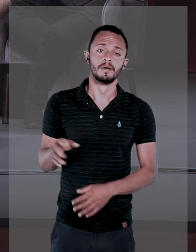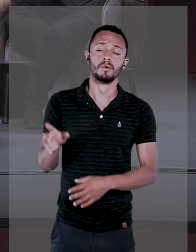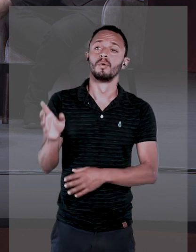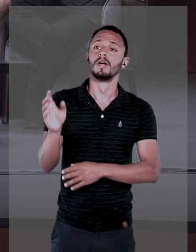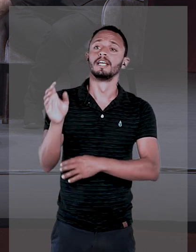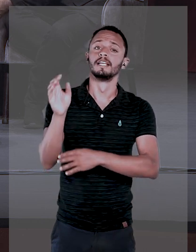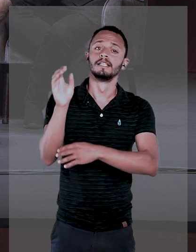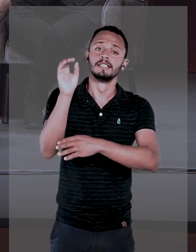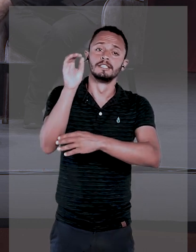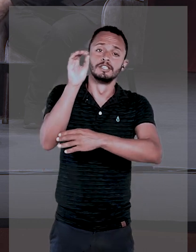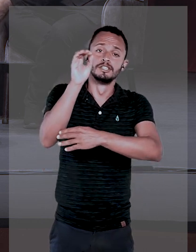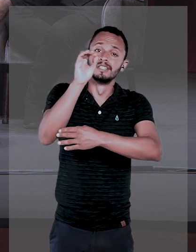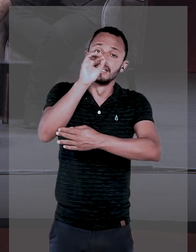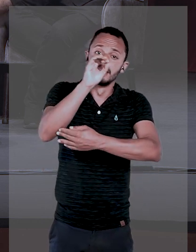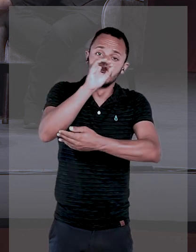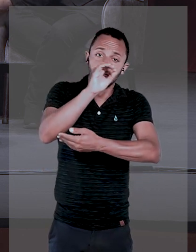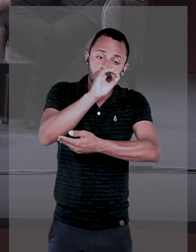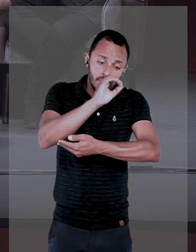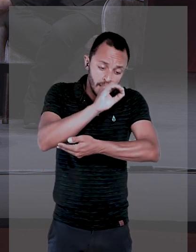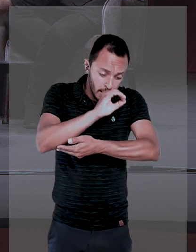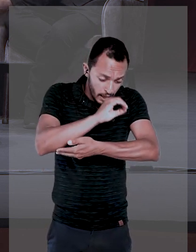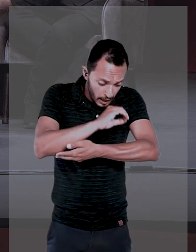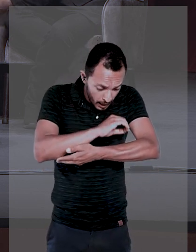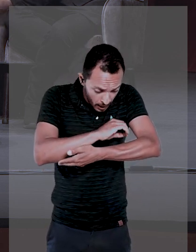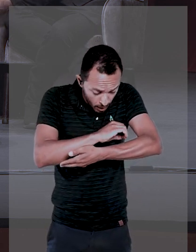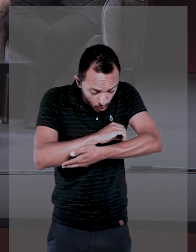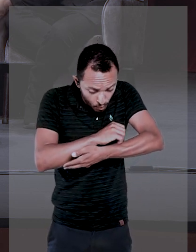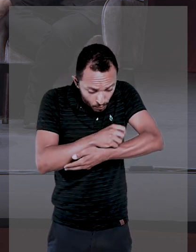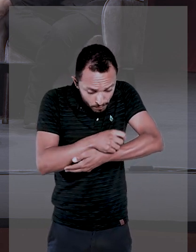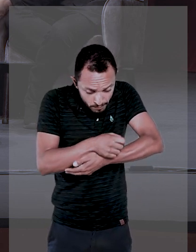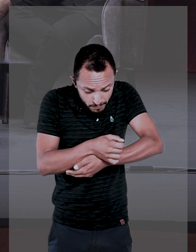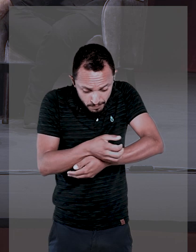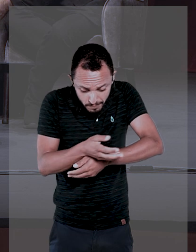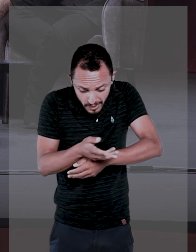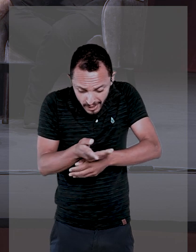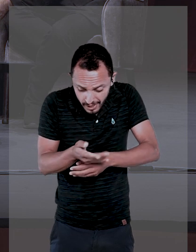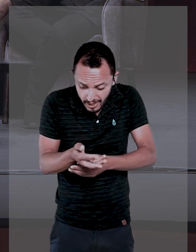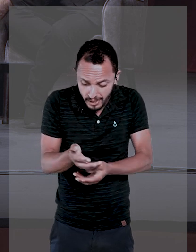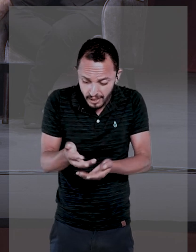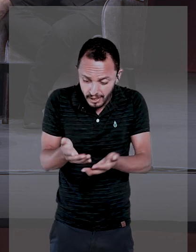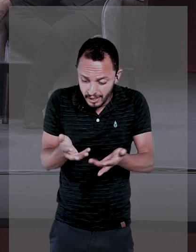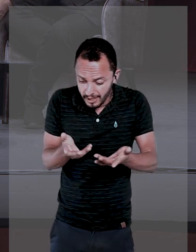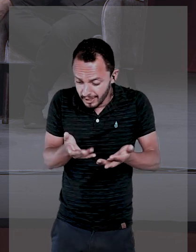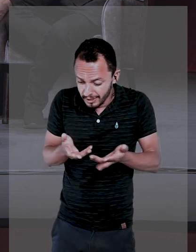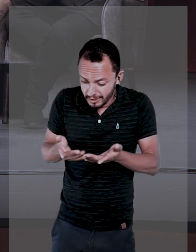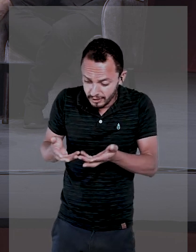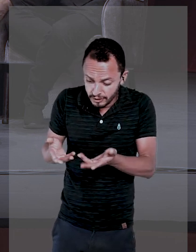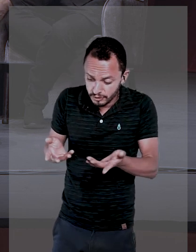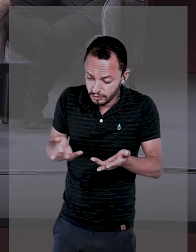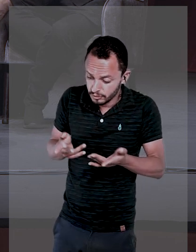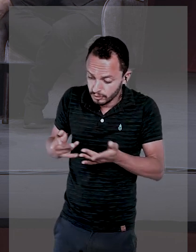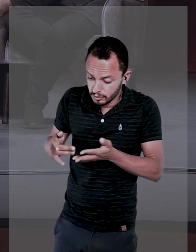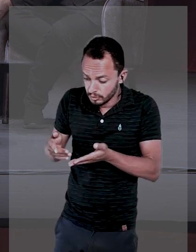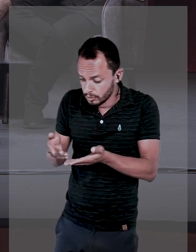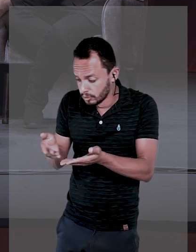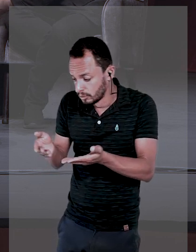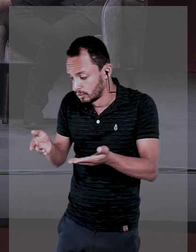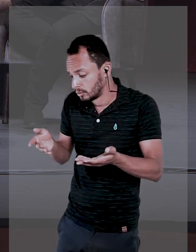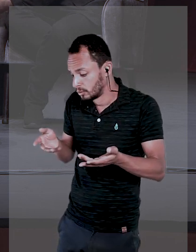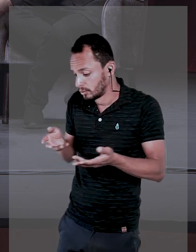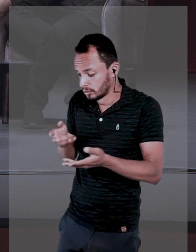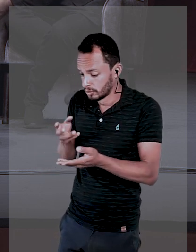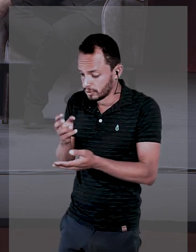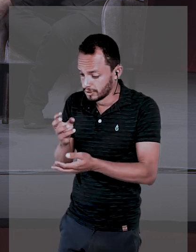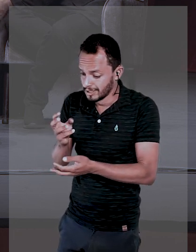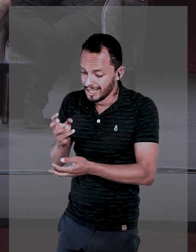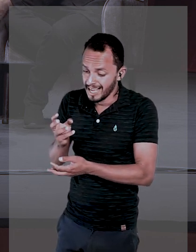Ando à noite ao pé dos